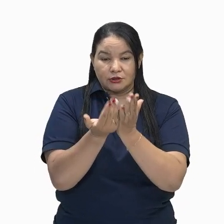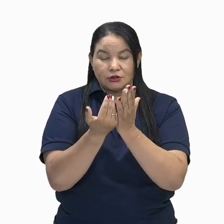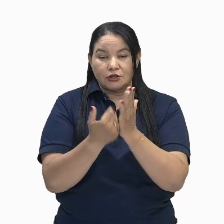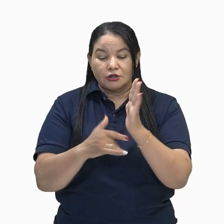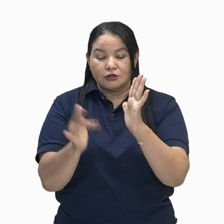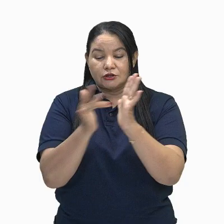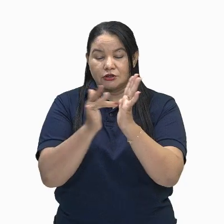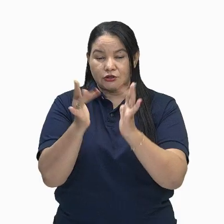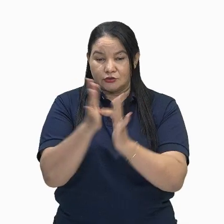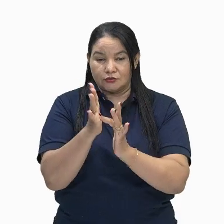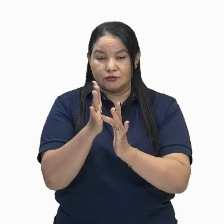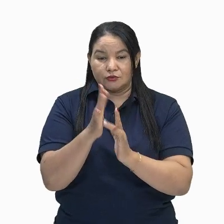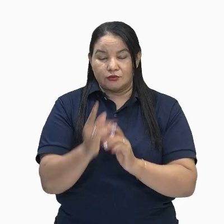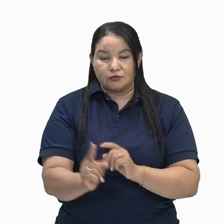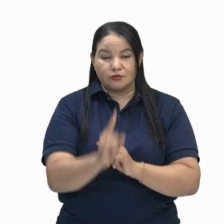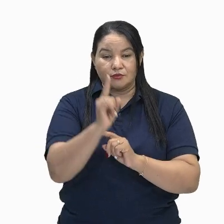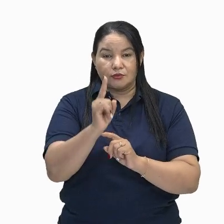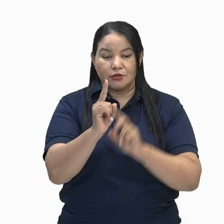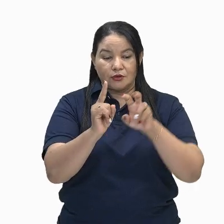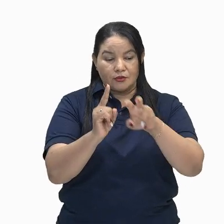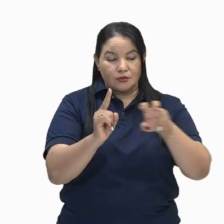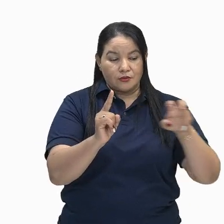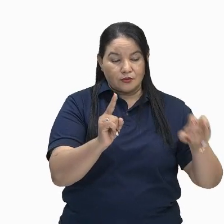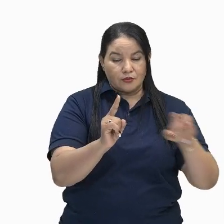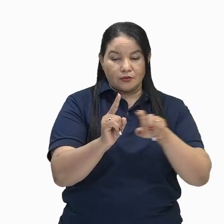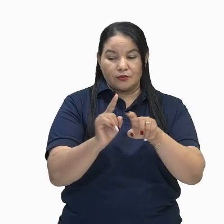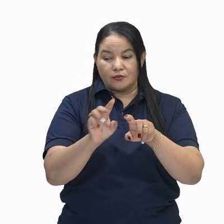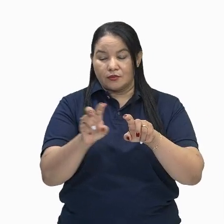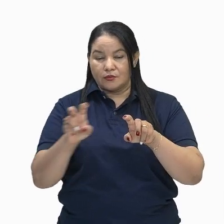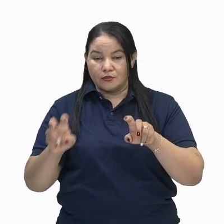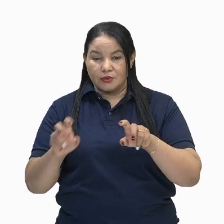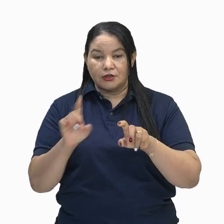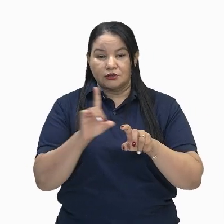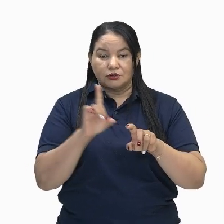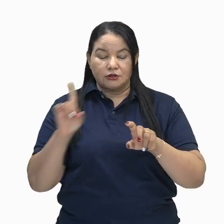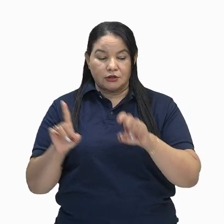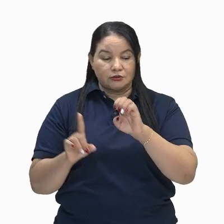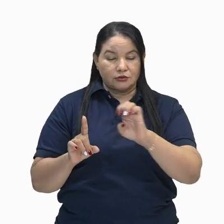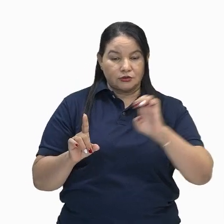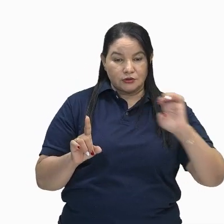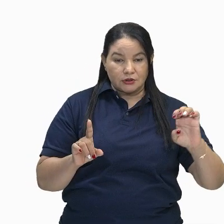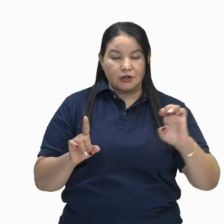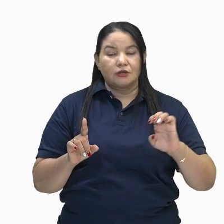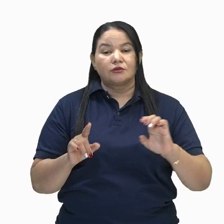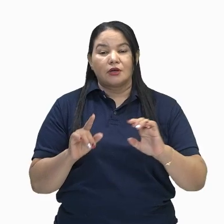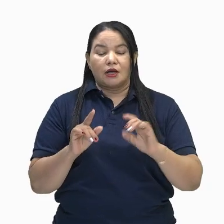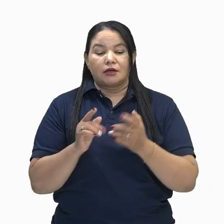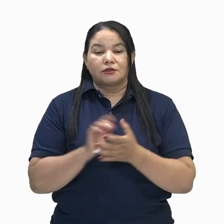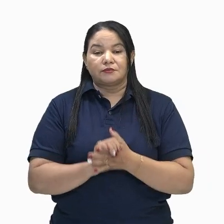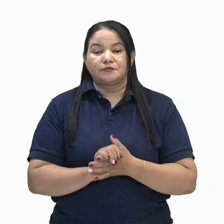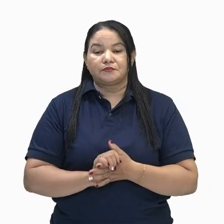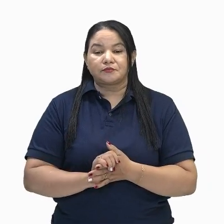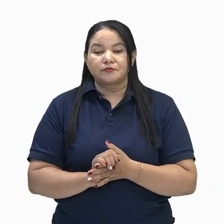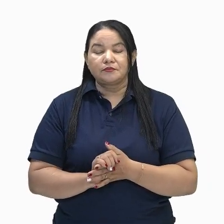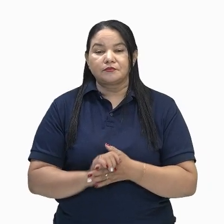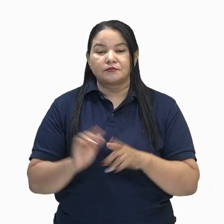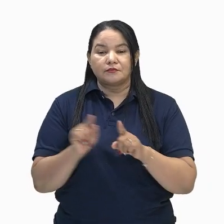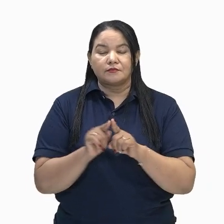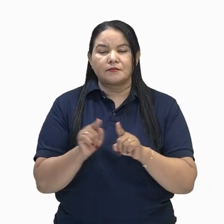seus discípulos estão ao lado, né, lado direito e lado esquerdo, como vocês estão observando aí. E a intertextualidade que foi feita